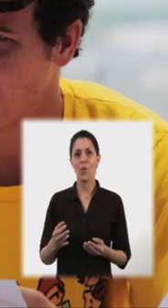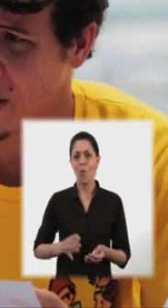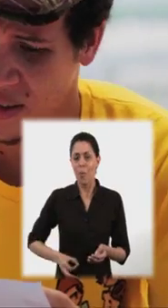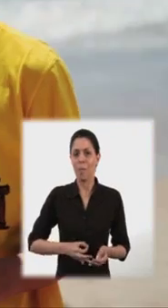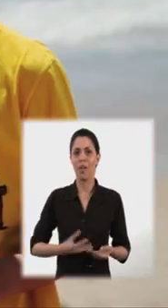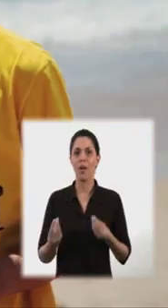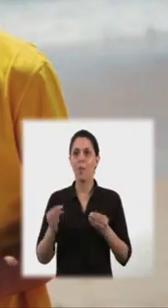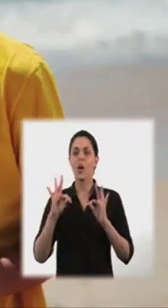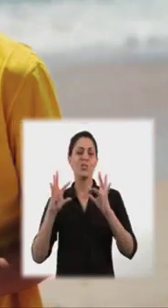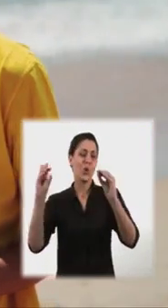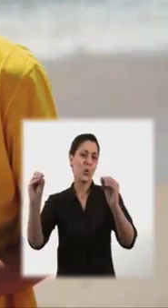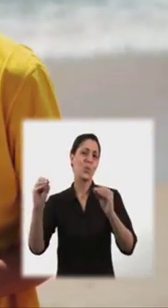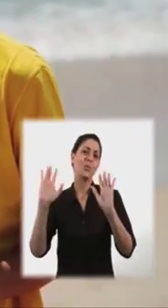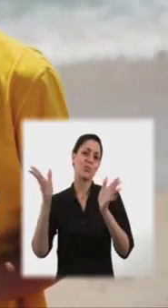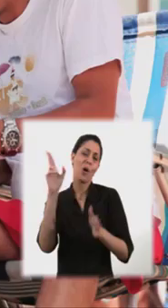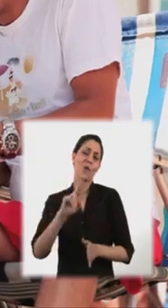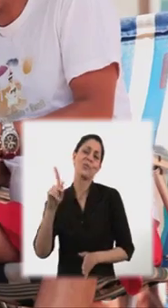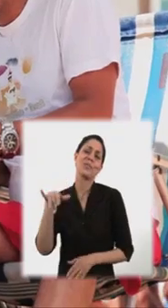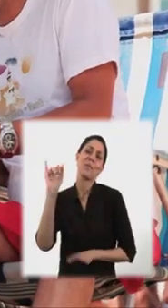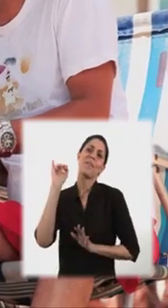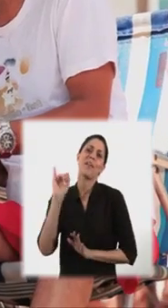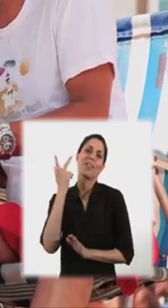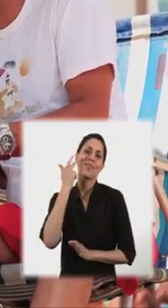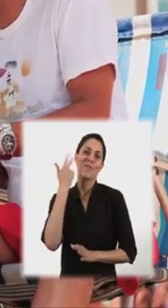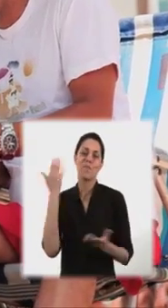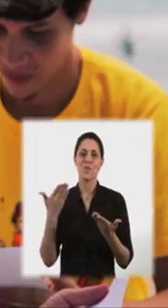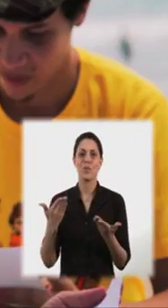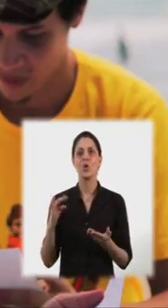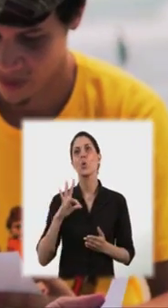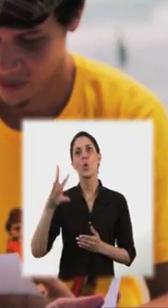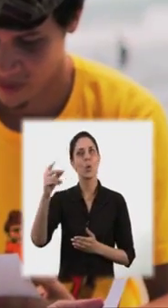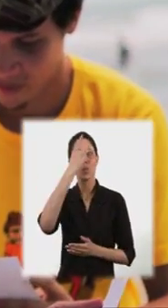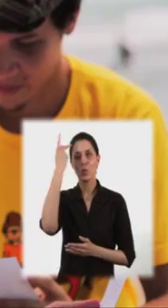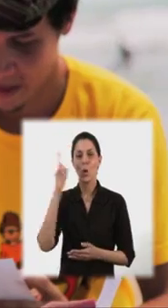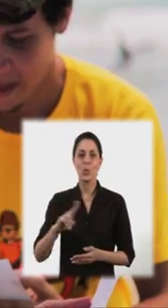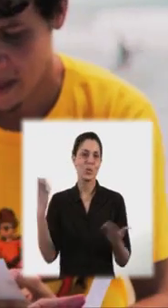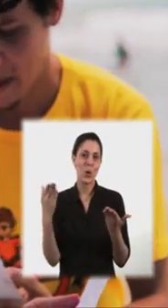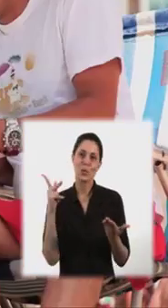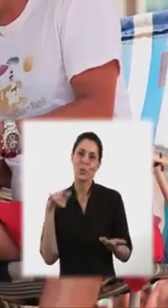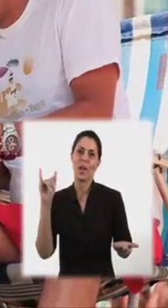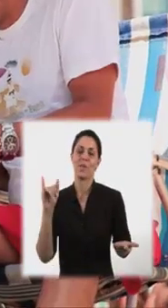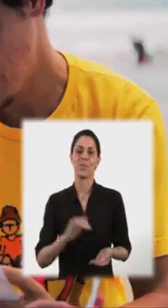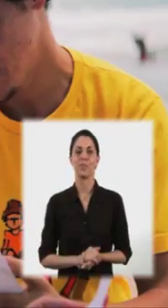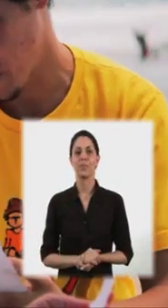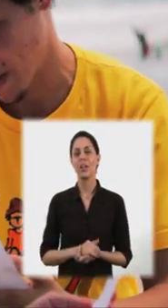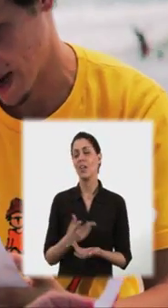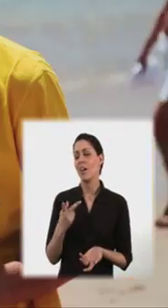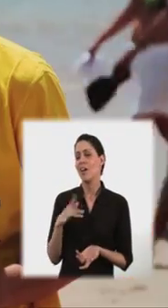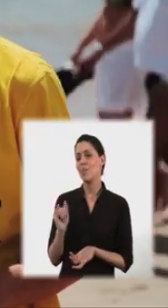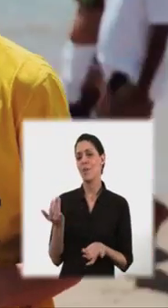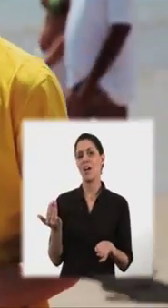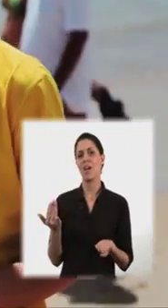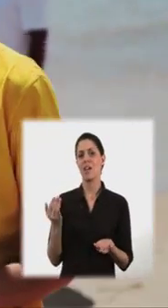de fora. Todo mundo está usando duas peças, pai. Todo mundo está usando duas peças, pai. Todo mundo está usando duas peças, pai. Minha filha, Pelo seu